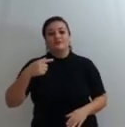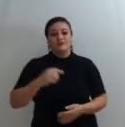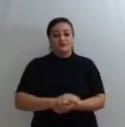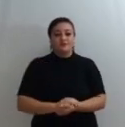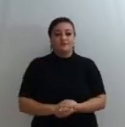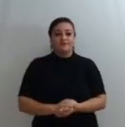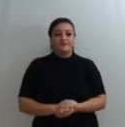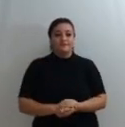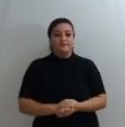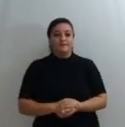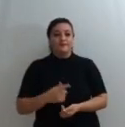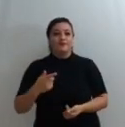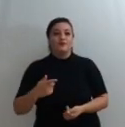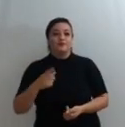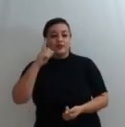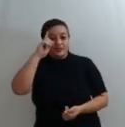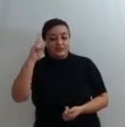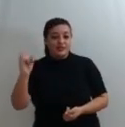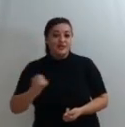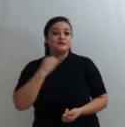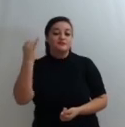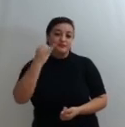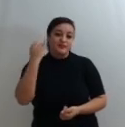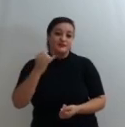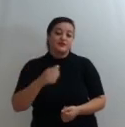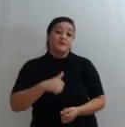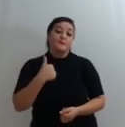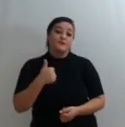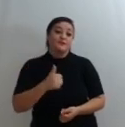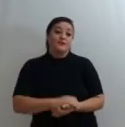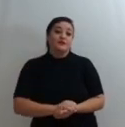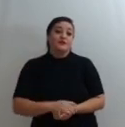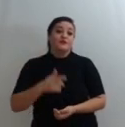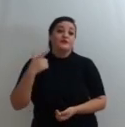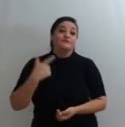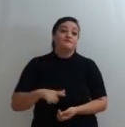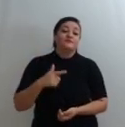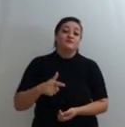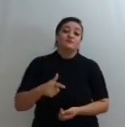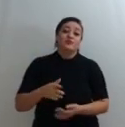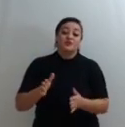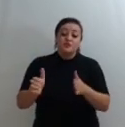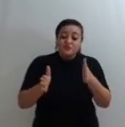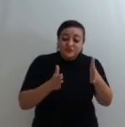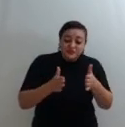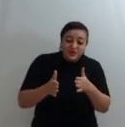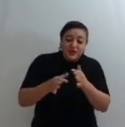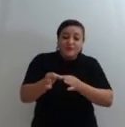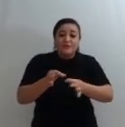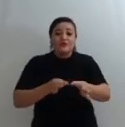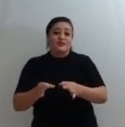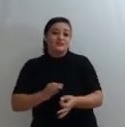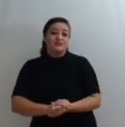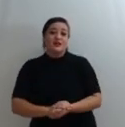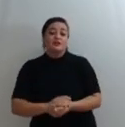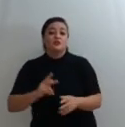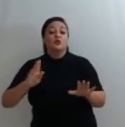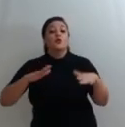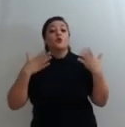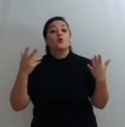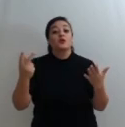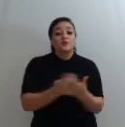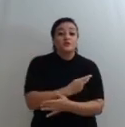as vertentes principais. A primeira é a ausência de contemporaneidade entre os fatos, esse decurso de